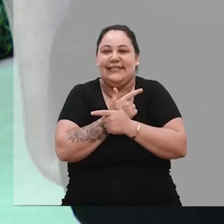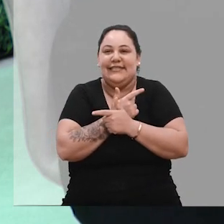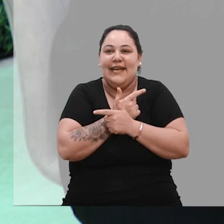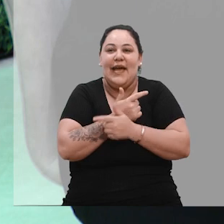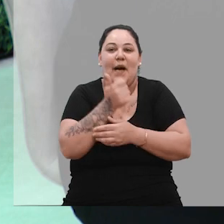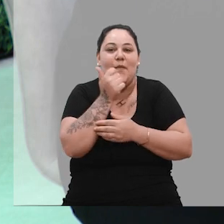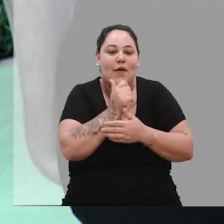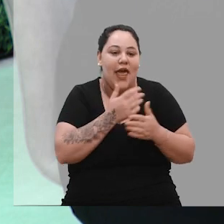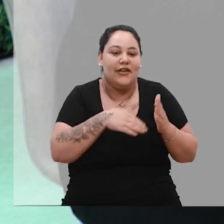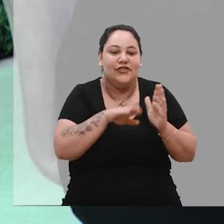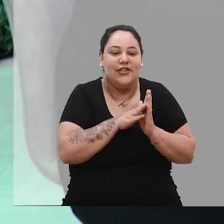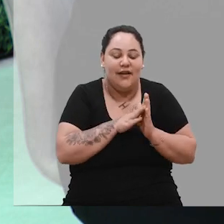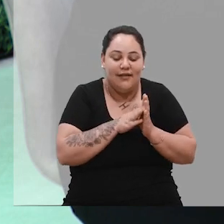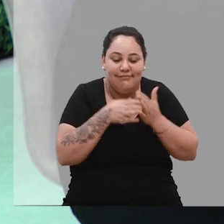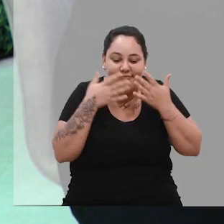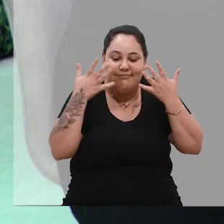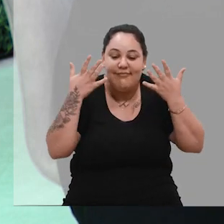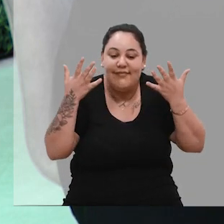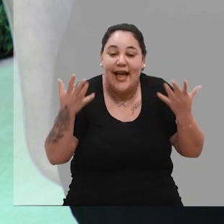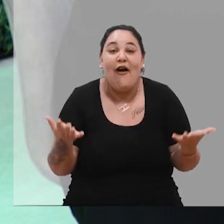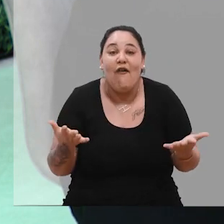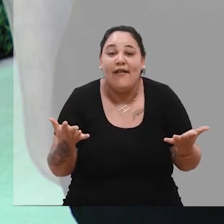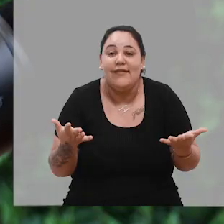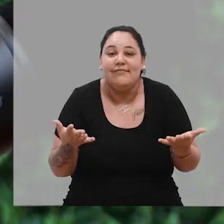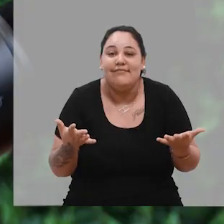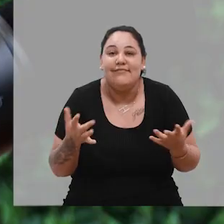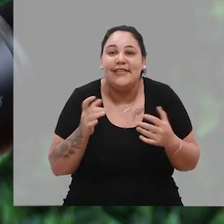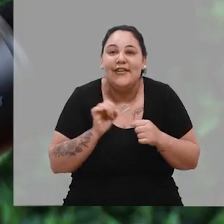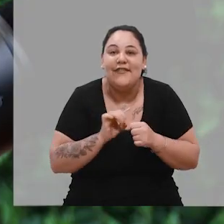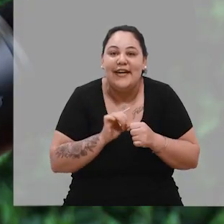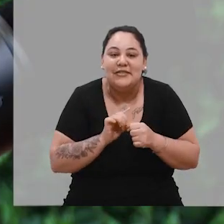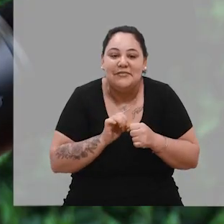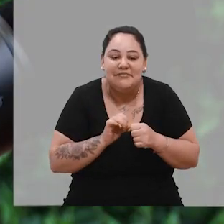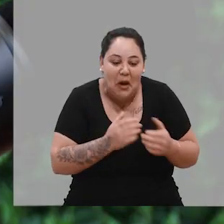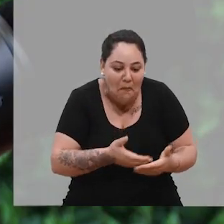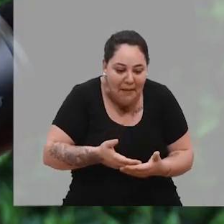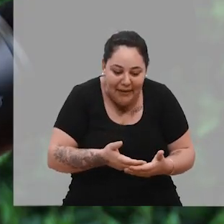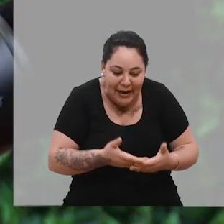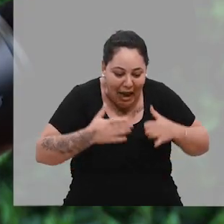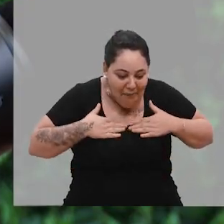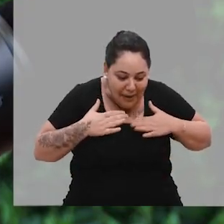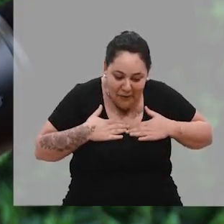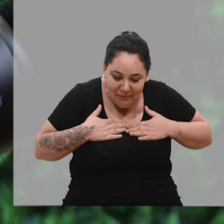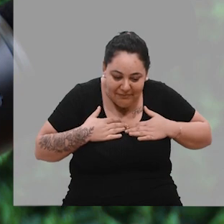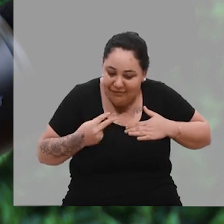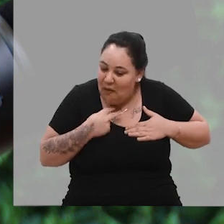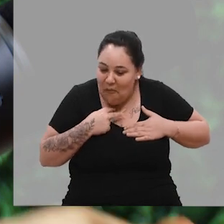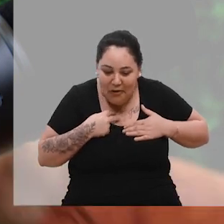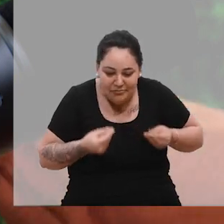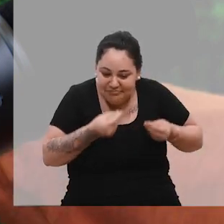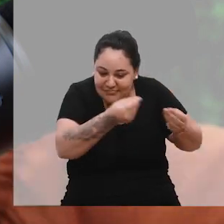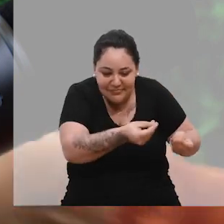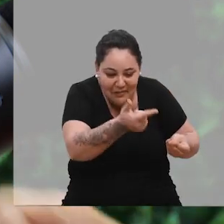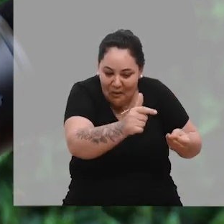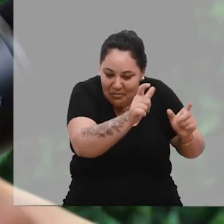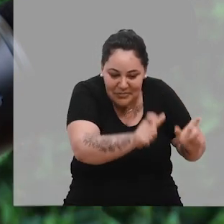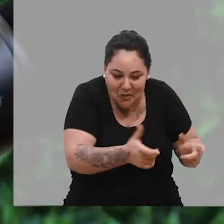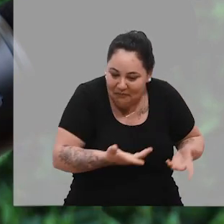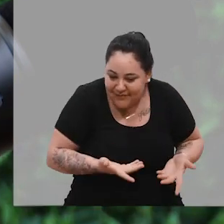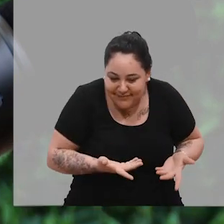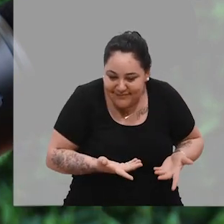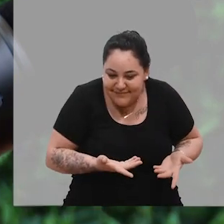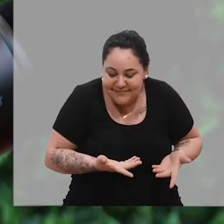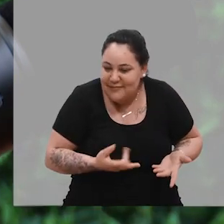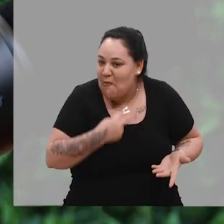casa e dizem, e agora, o que eu faço? Agora é meu, não tem devolução, né? Como é que cuida? Porque eu não agora? posso devolver para